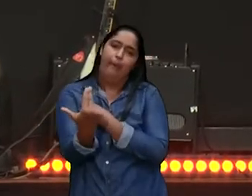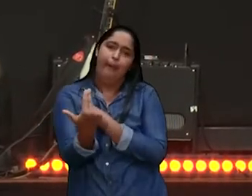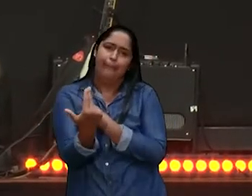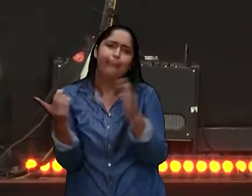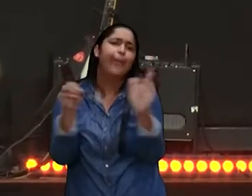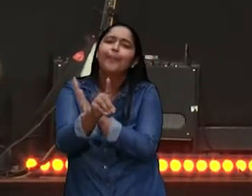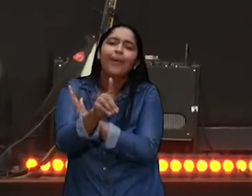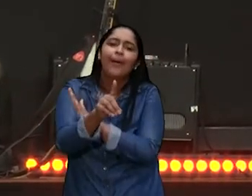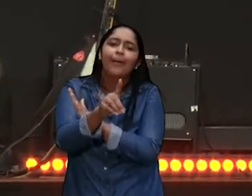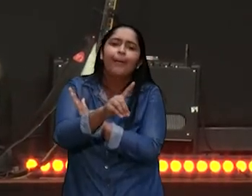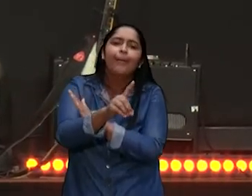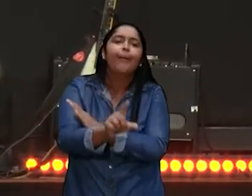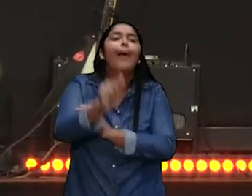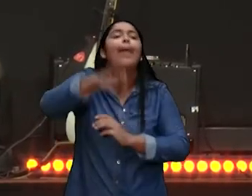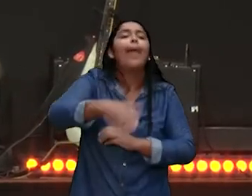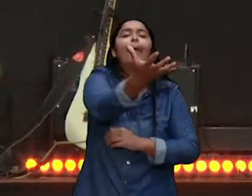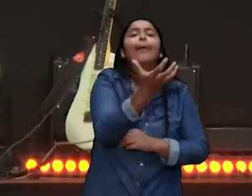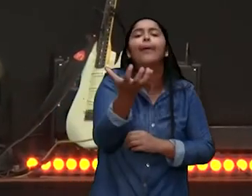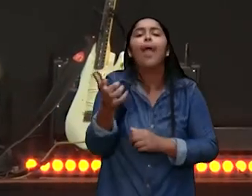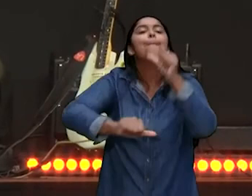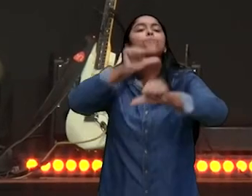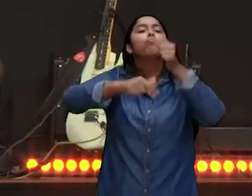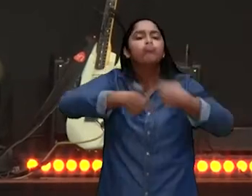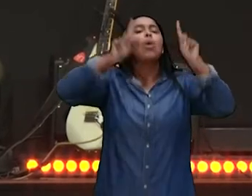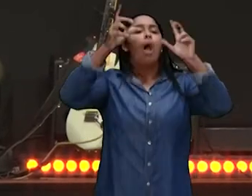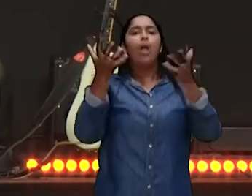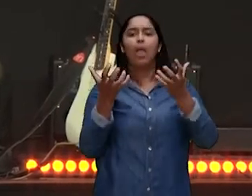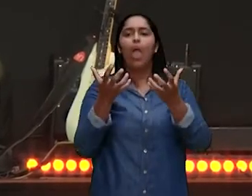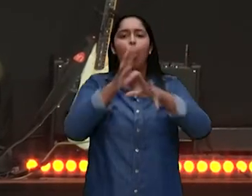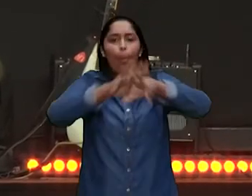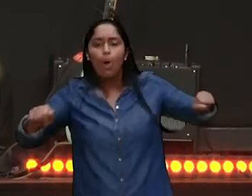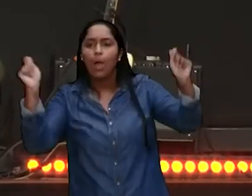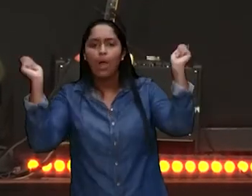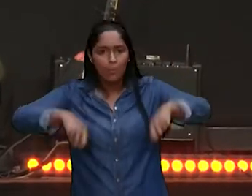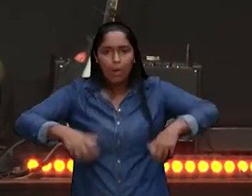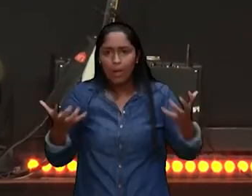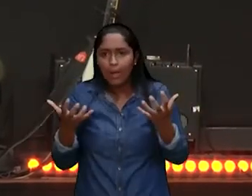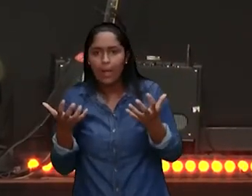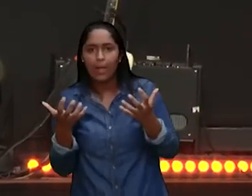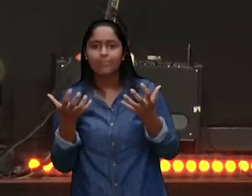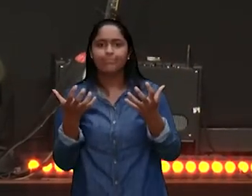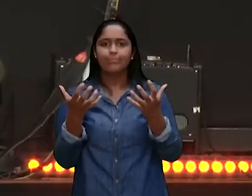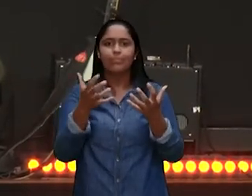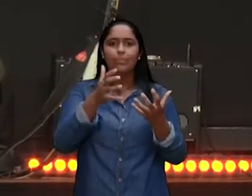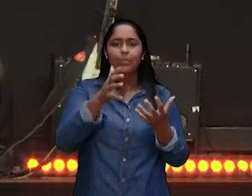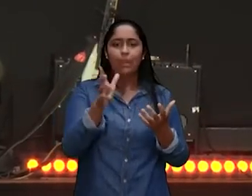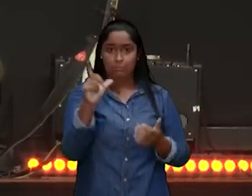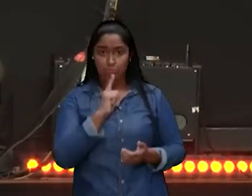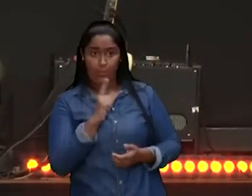se levanta a tua mão quem tem uma coisa para endireitar Célia que tem que